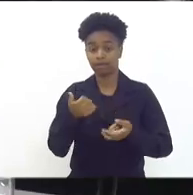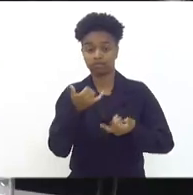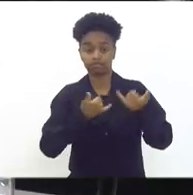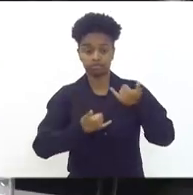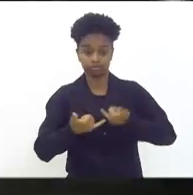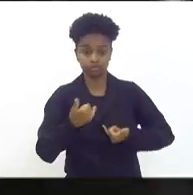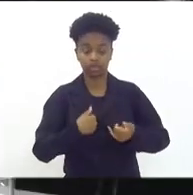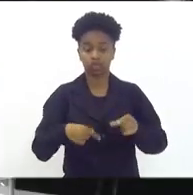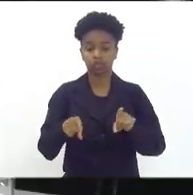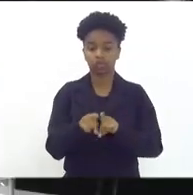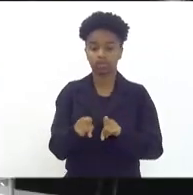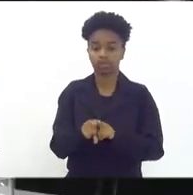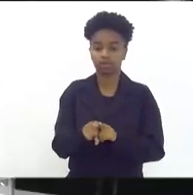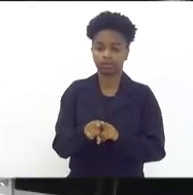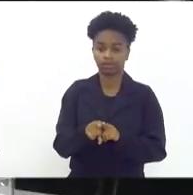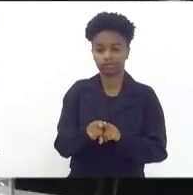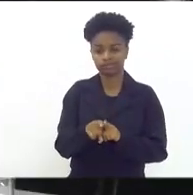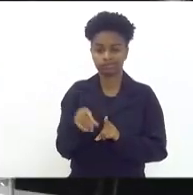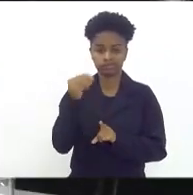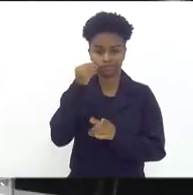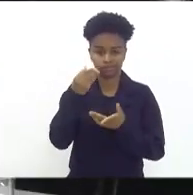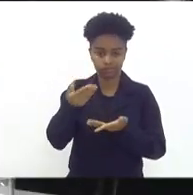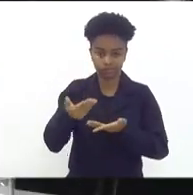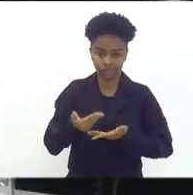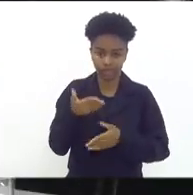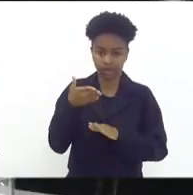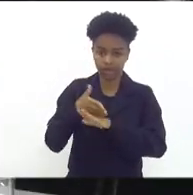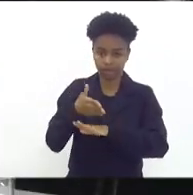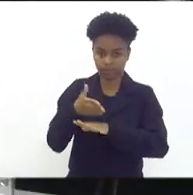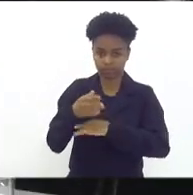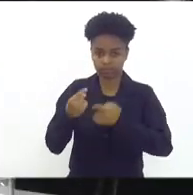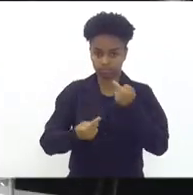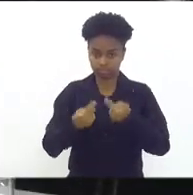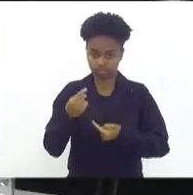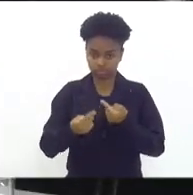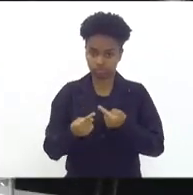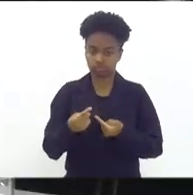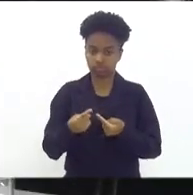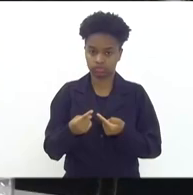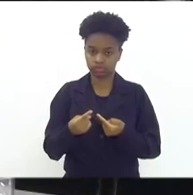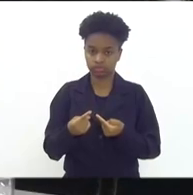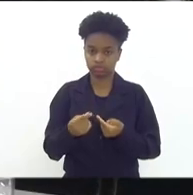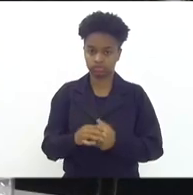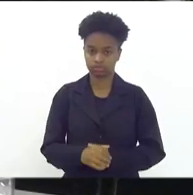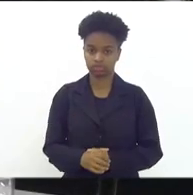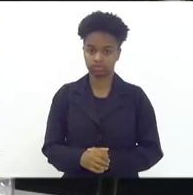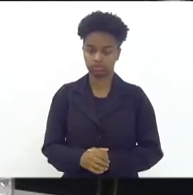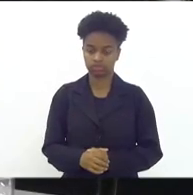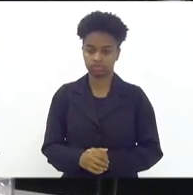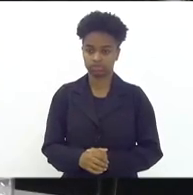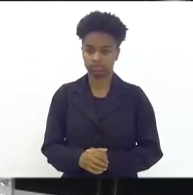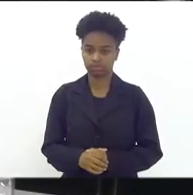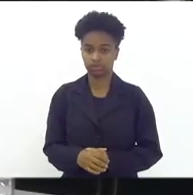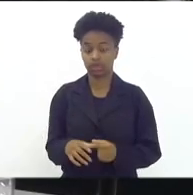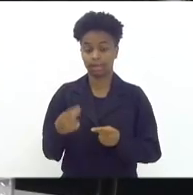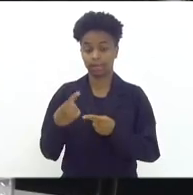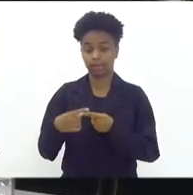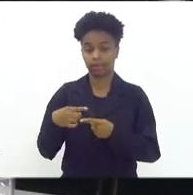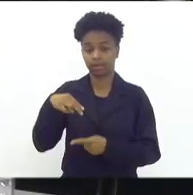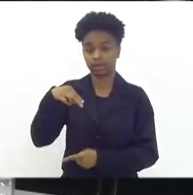e eu vou até Presidente convocá-los aqui para participar desse debate que a